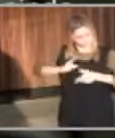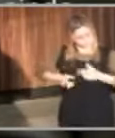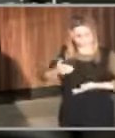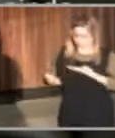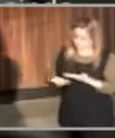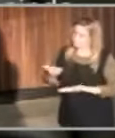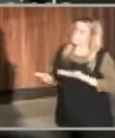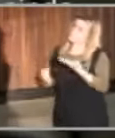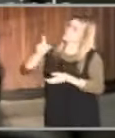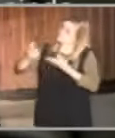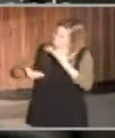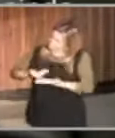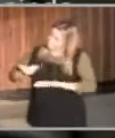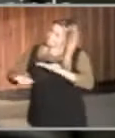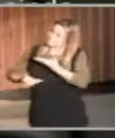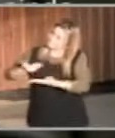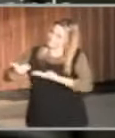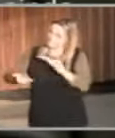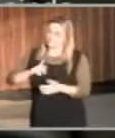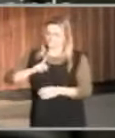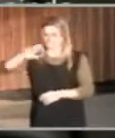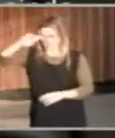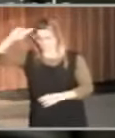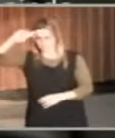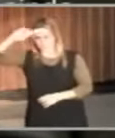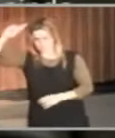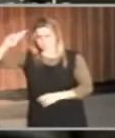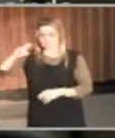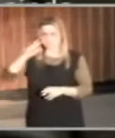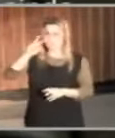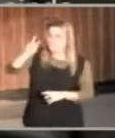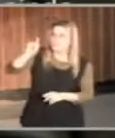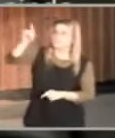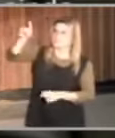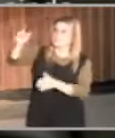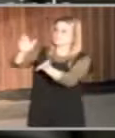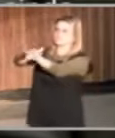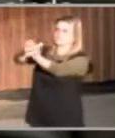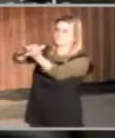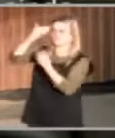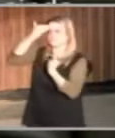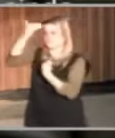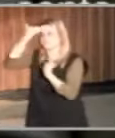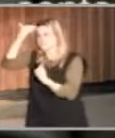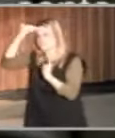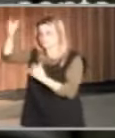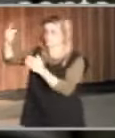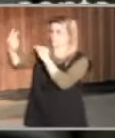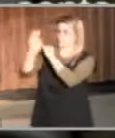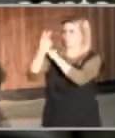enquanto viveram os líderes que tinham visto tudo o que o Senhor havia feito por Israel.